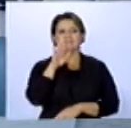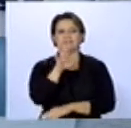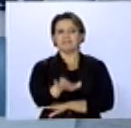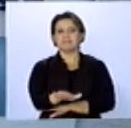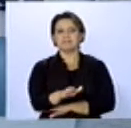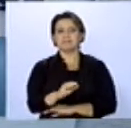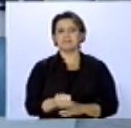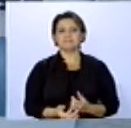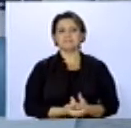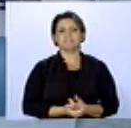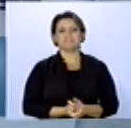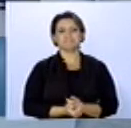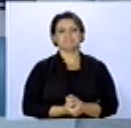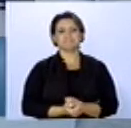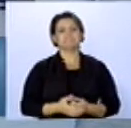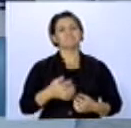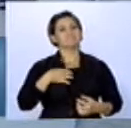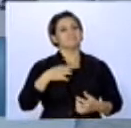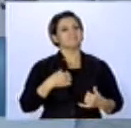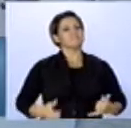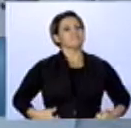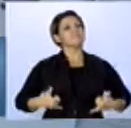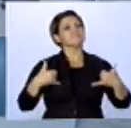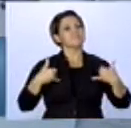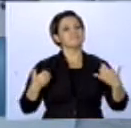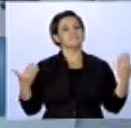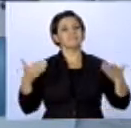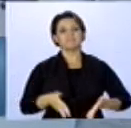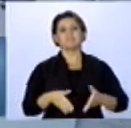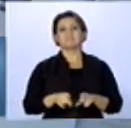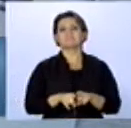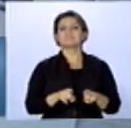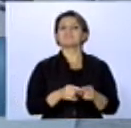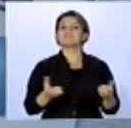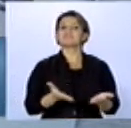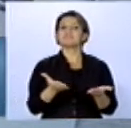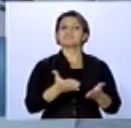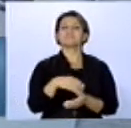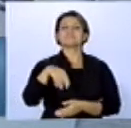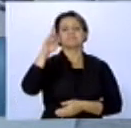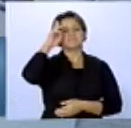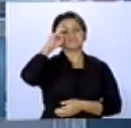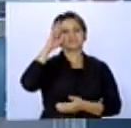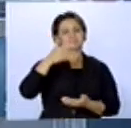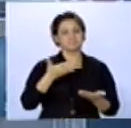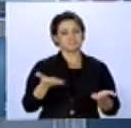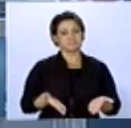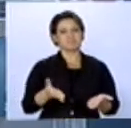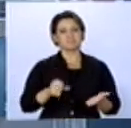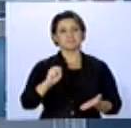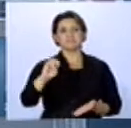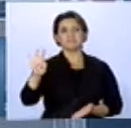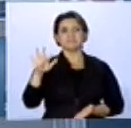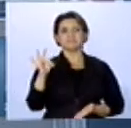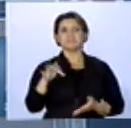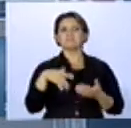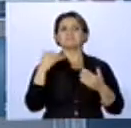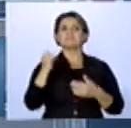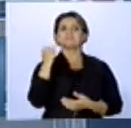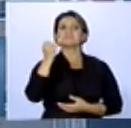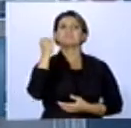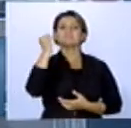é para mim é uma honra ocupar nesse momento A Tribuna deste Supremo Tribunal Federal para discutir um tema tão importante